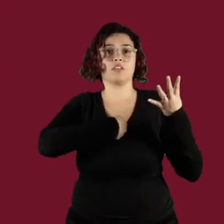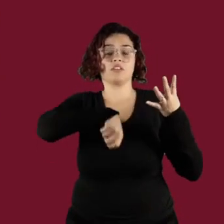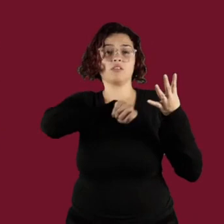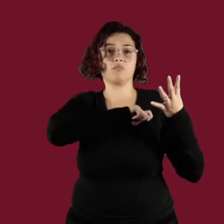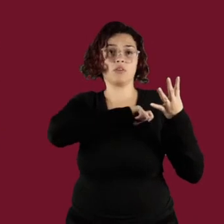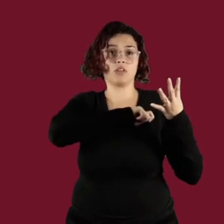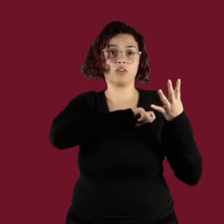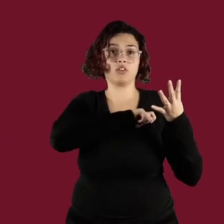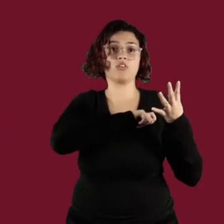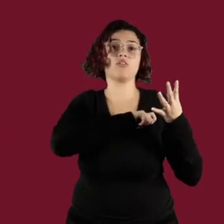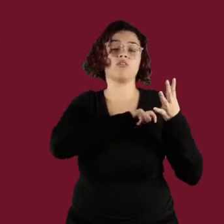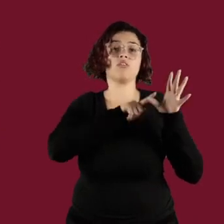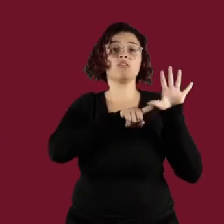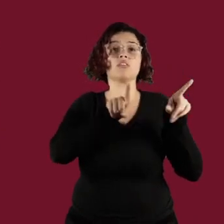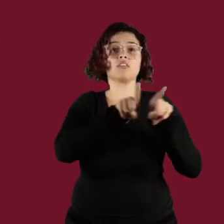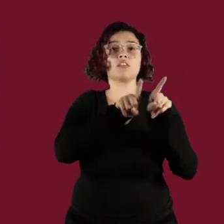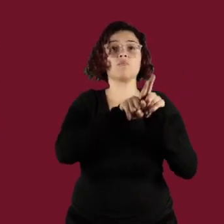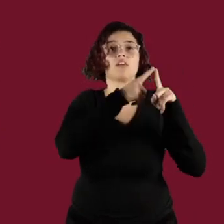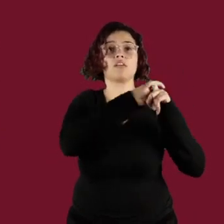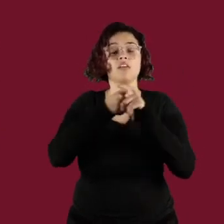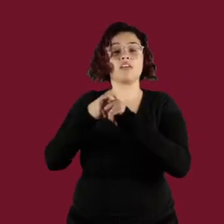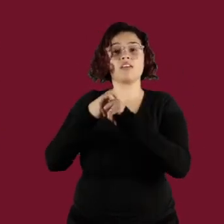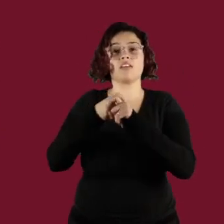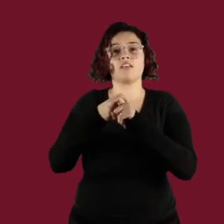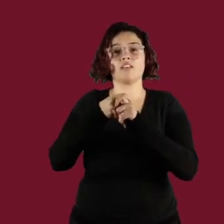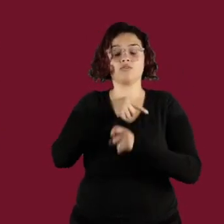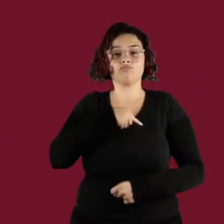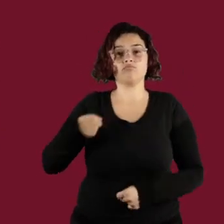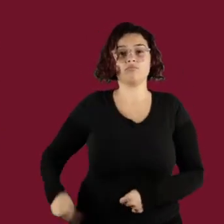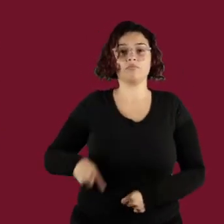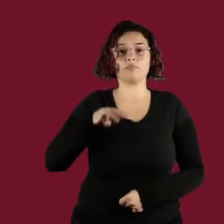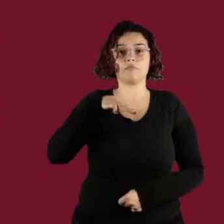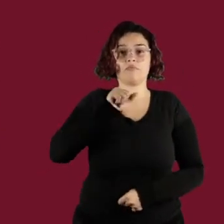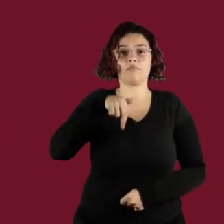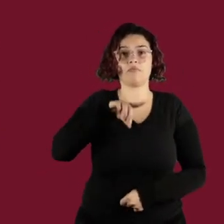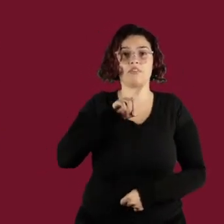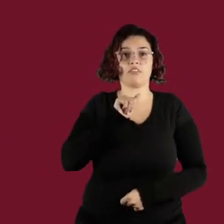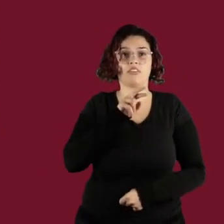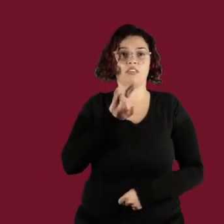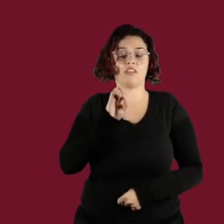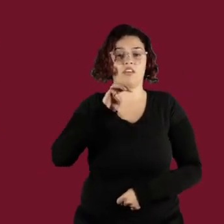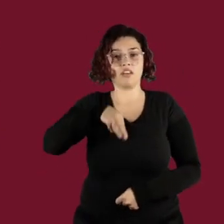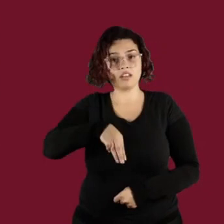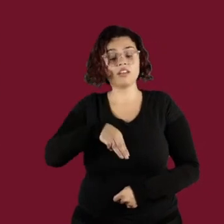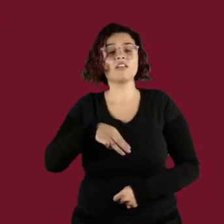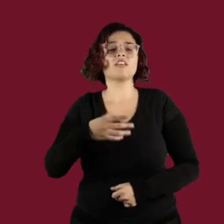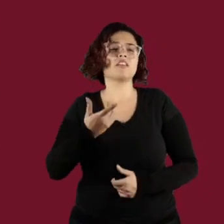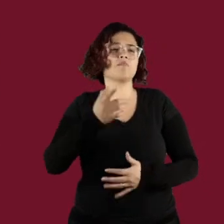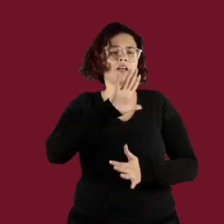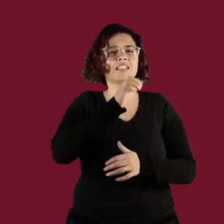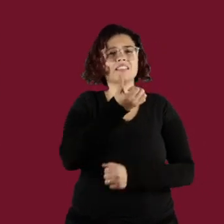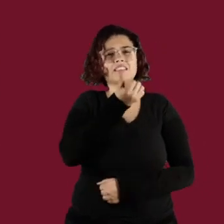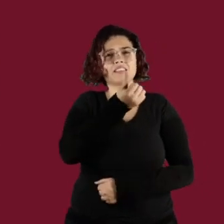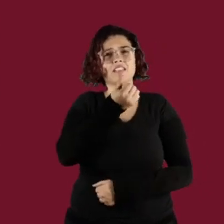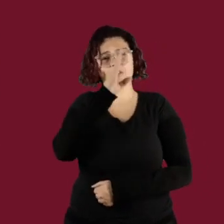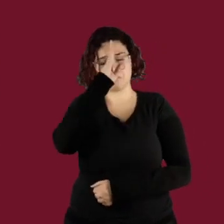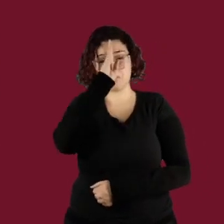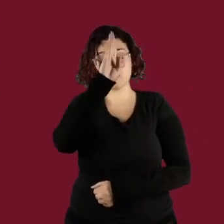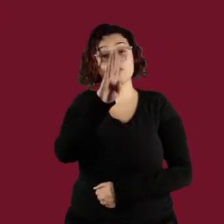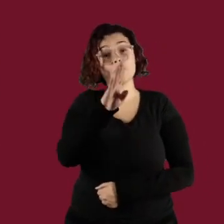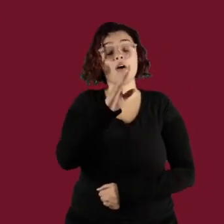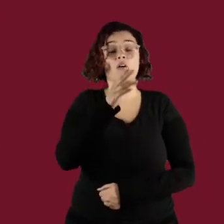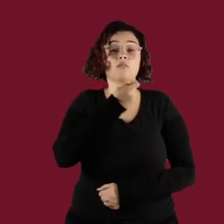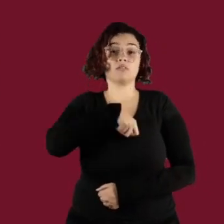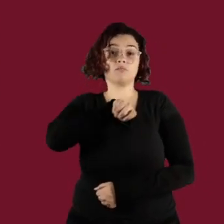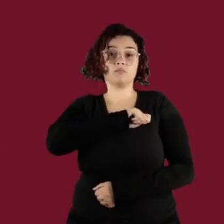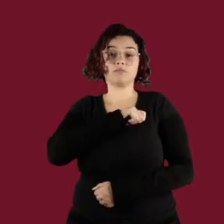de trabalho, né? Elas têm um alcance maior na documentação que é produzida, né, nessas duas línguas. No